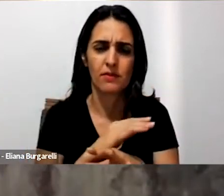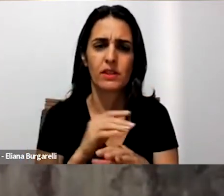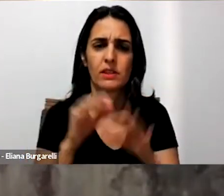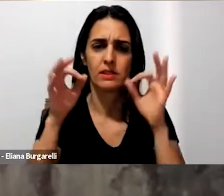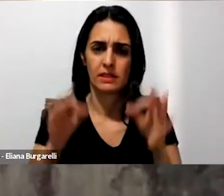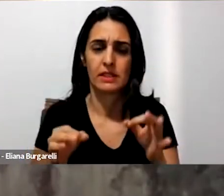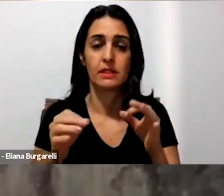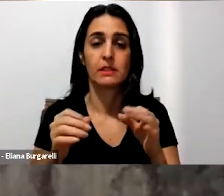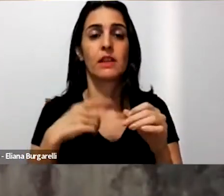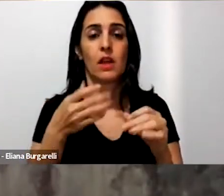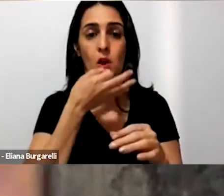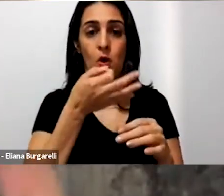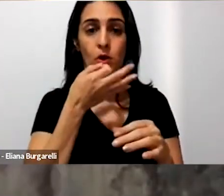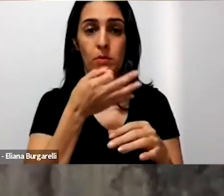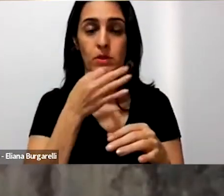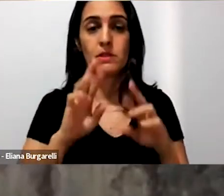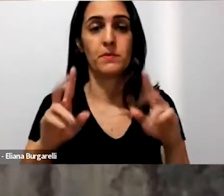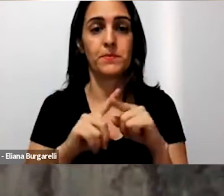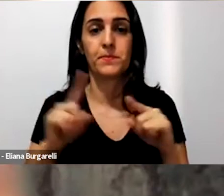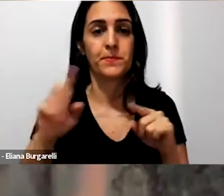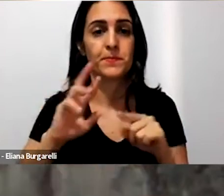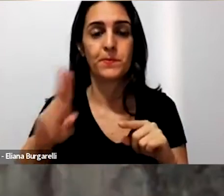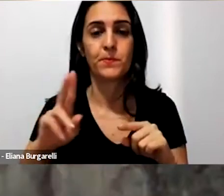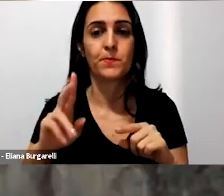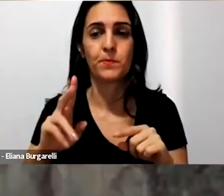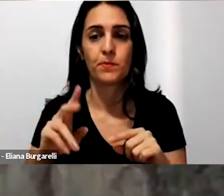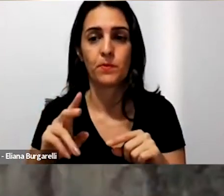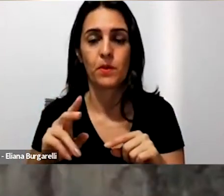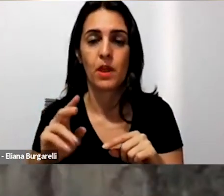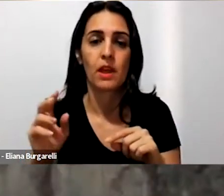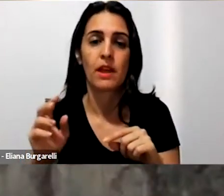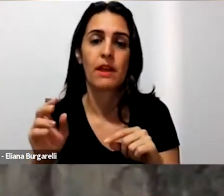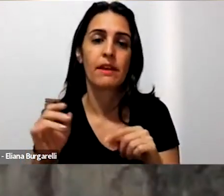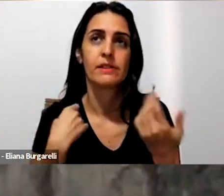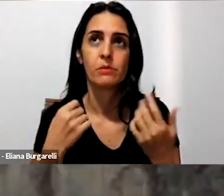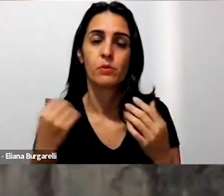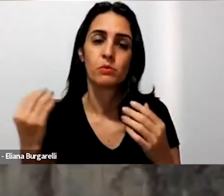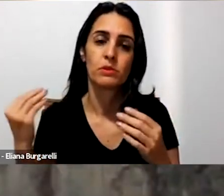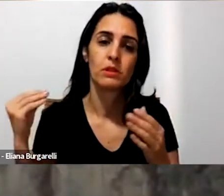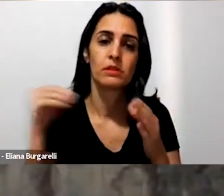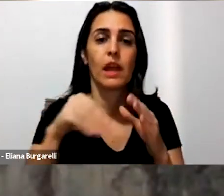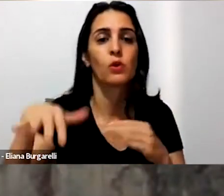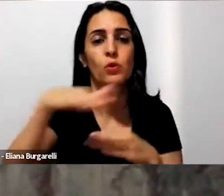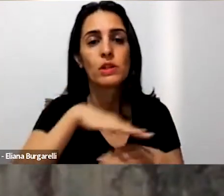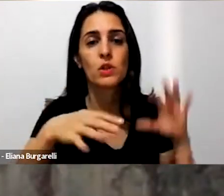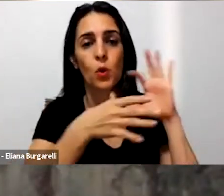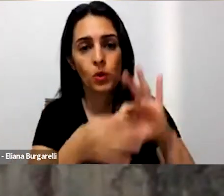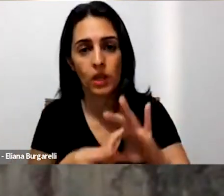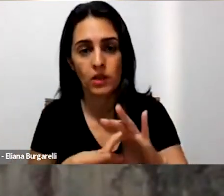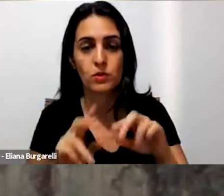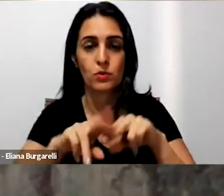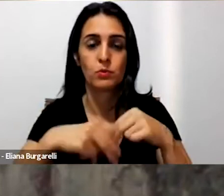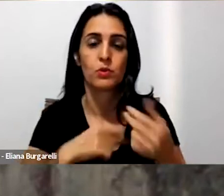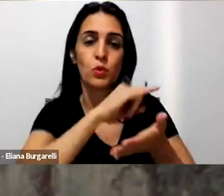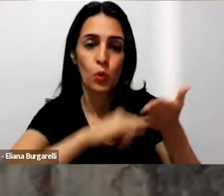uma contribuição, mas não tem uma contribuição que precisa ser colocada no contexto de desenvolvimento, é isso que o Tratado de Cooperação Amazônica tem que